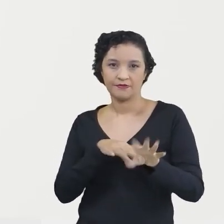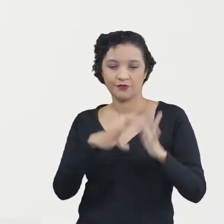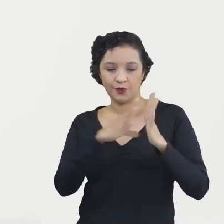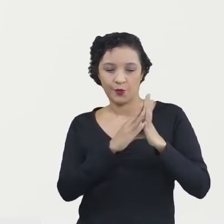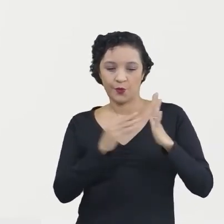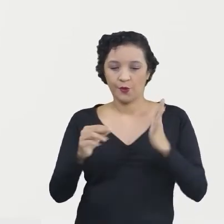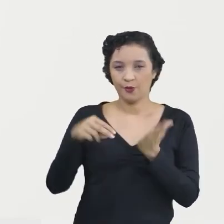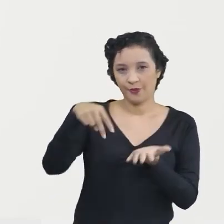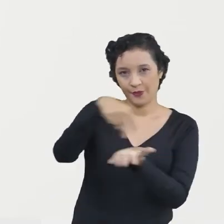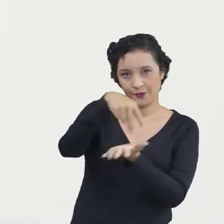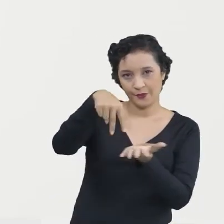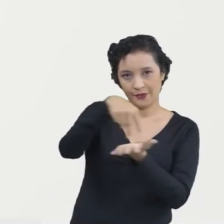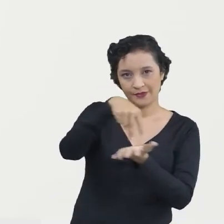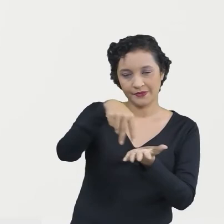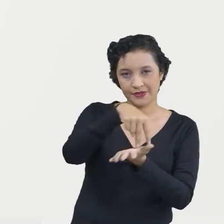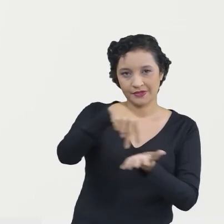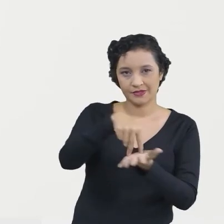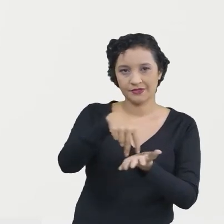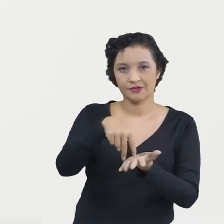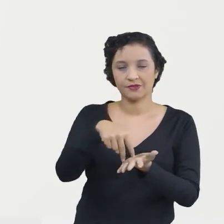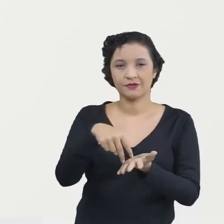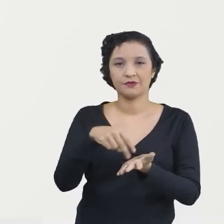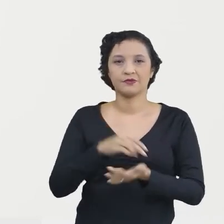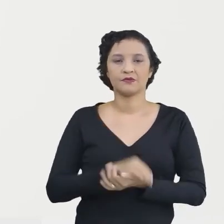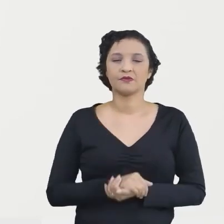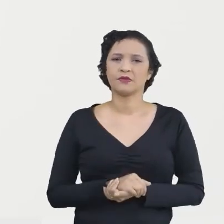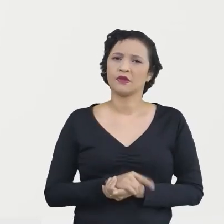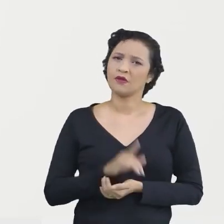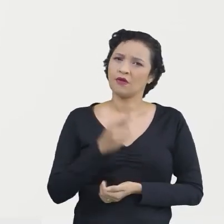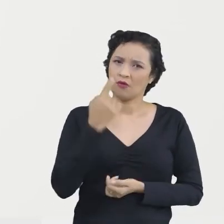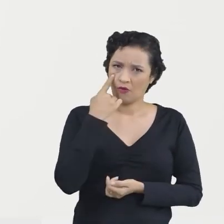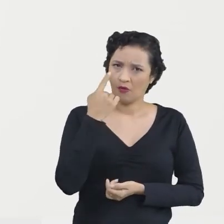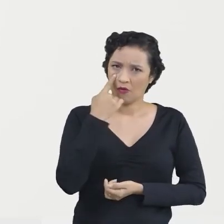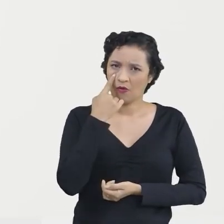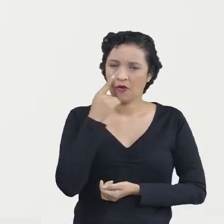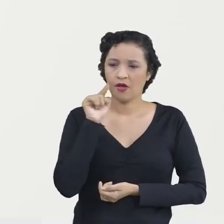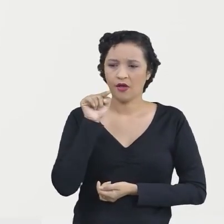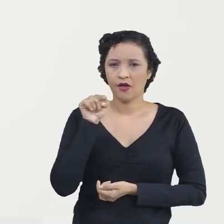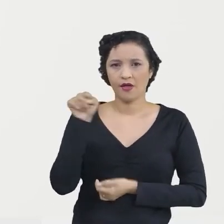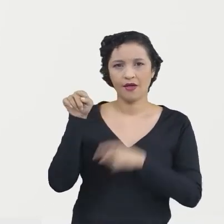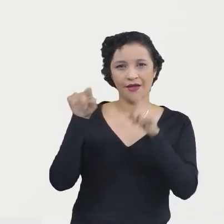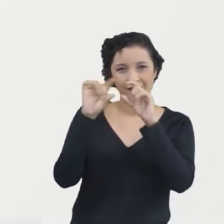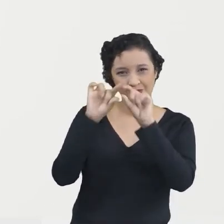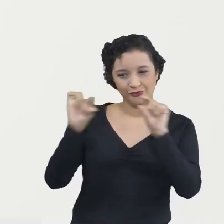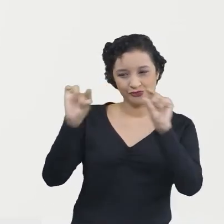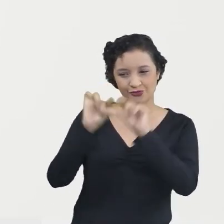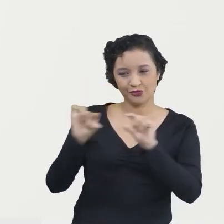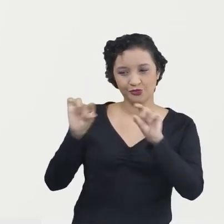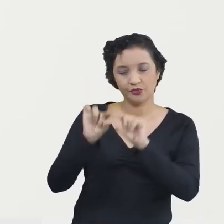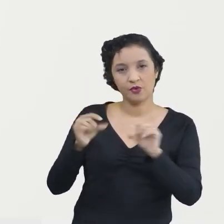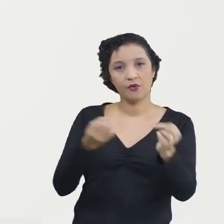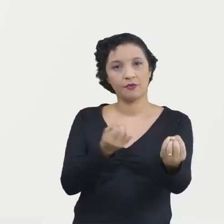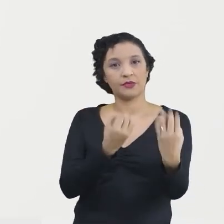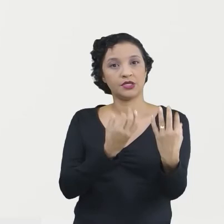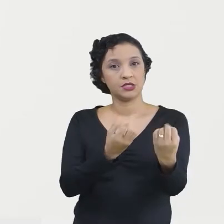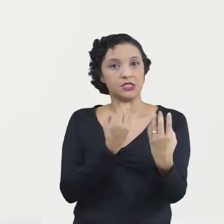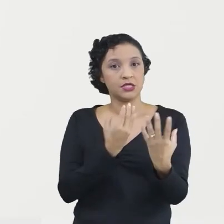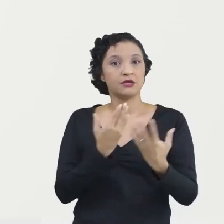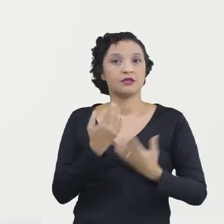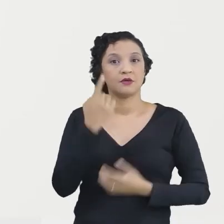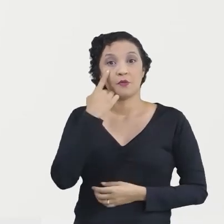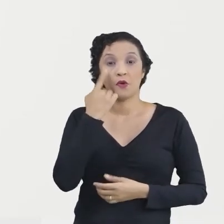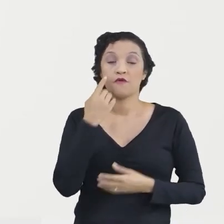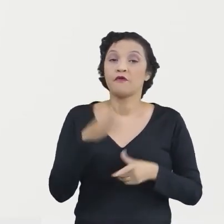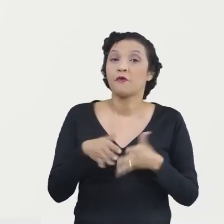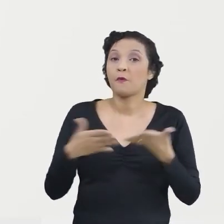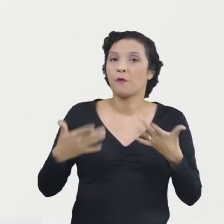2 para lá e para cá. Olha só, ele me diz literalmente o que eu tenho que fazer. E aí, vamos ver qual é a